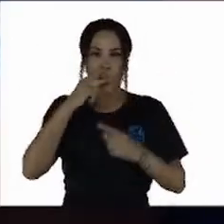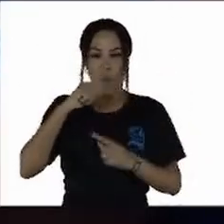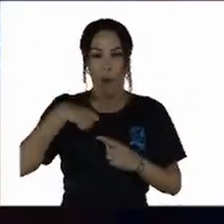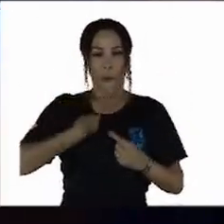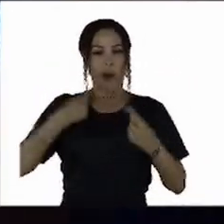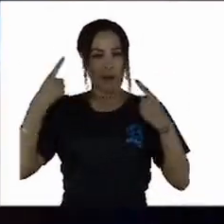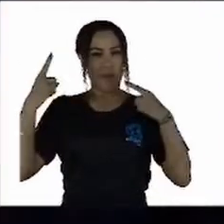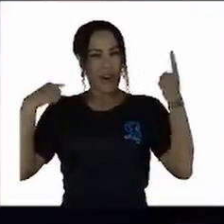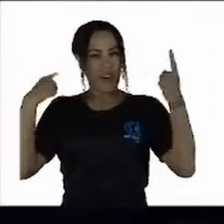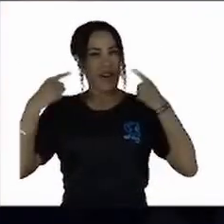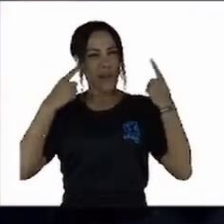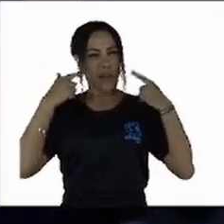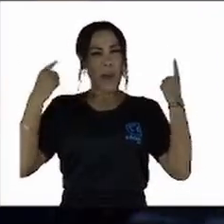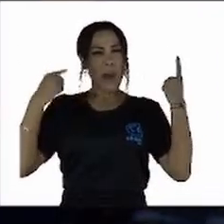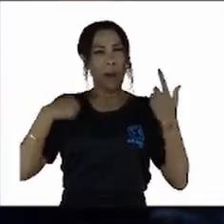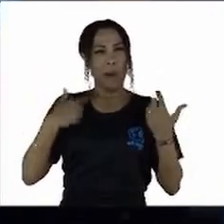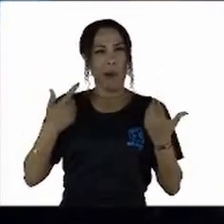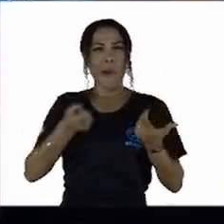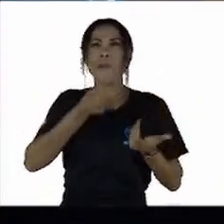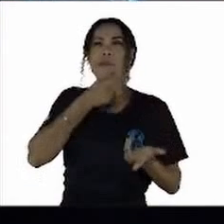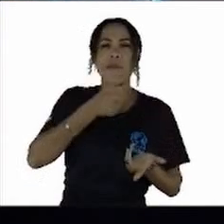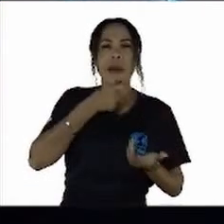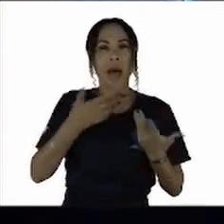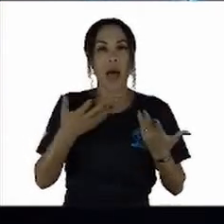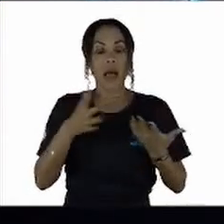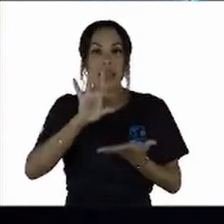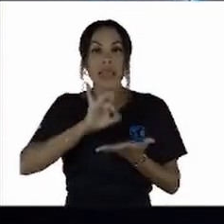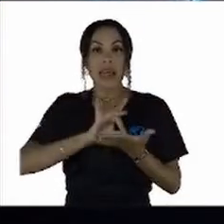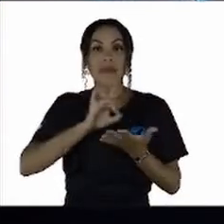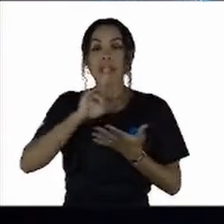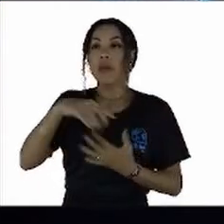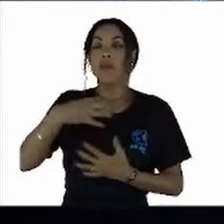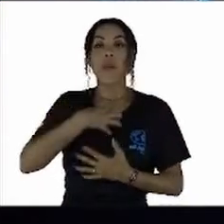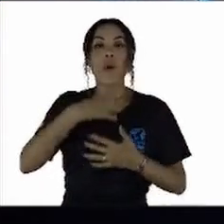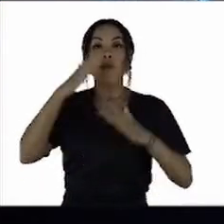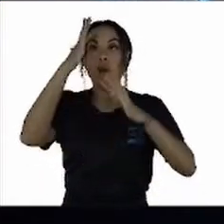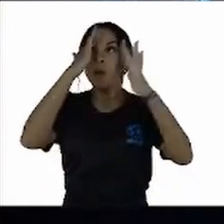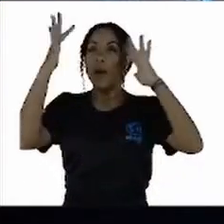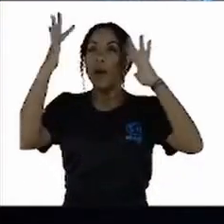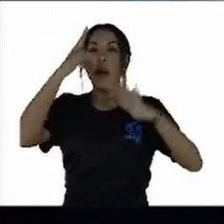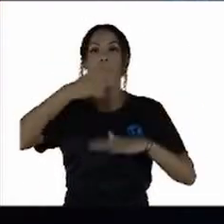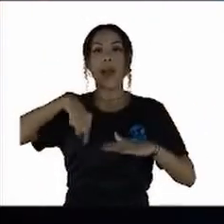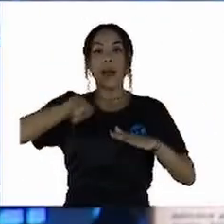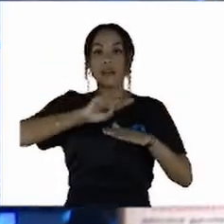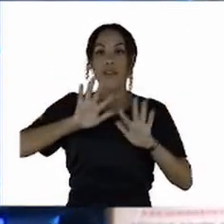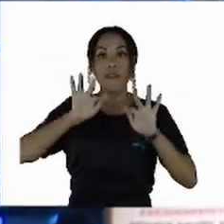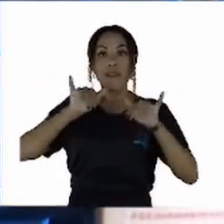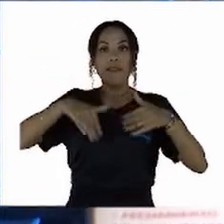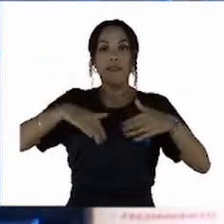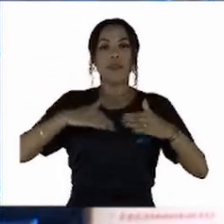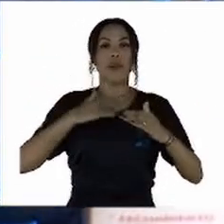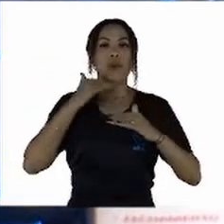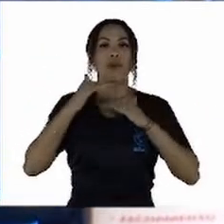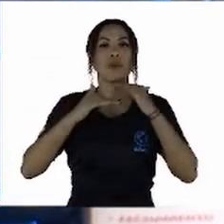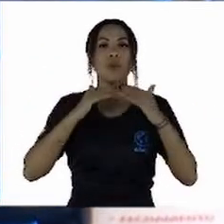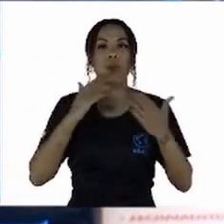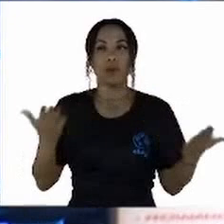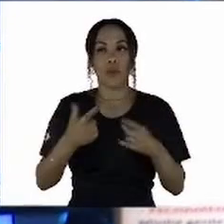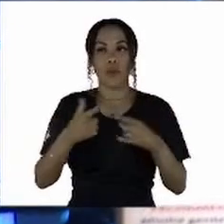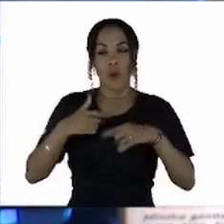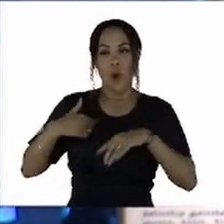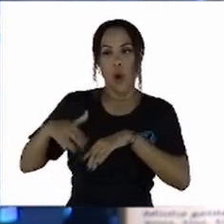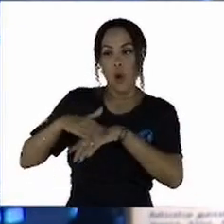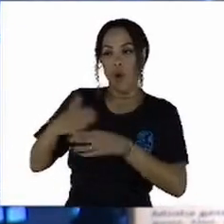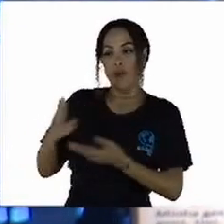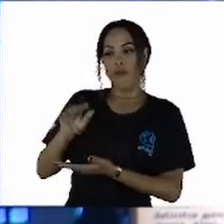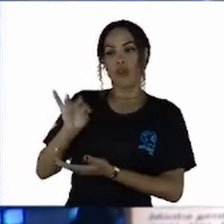que parece uma maluquice, uma piada, é uma forma lúdica pra gente encerrar no final do nosso bate-papo aqui, que eu conversei com o